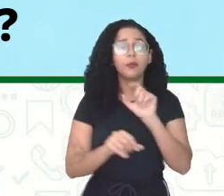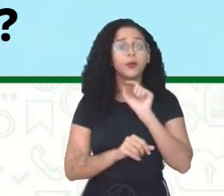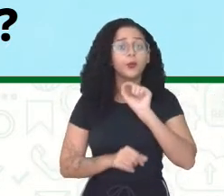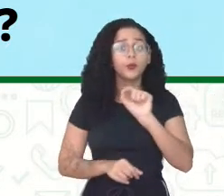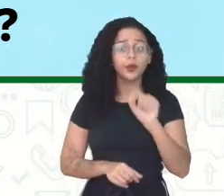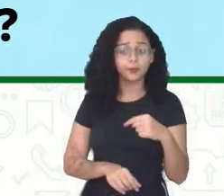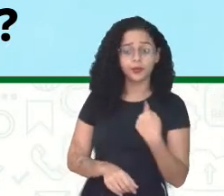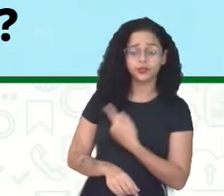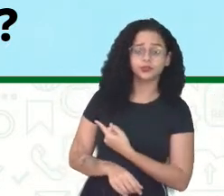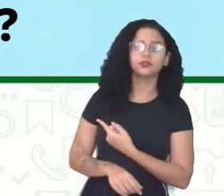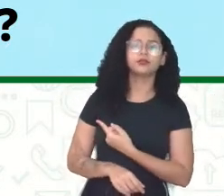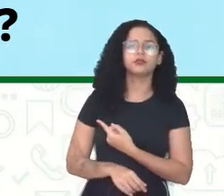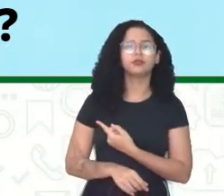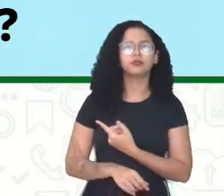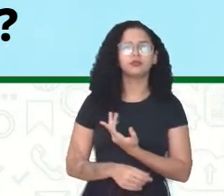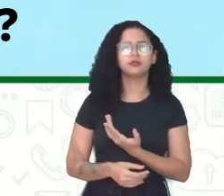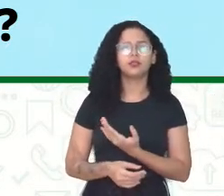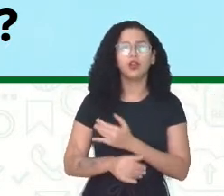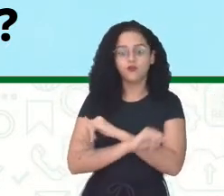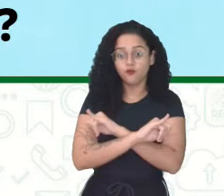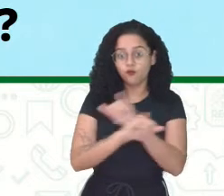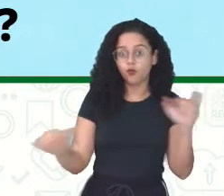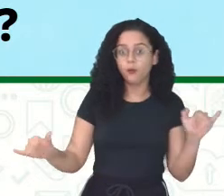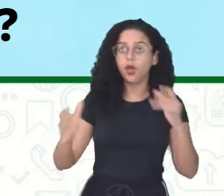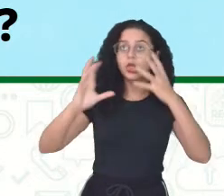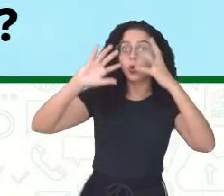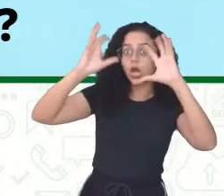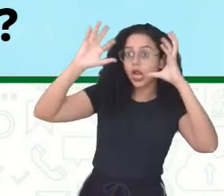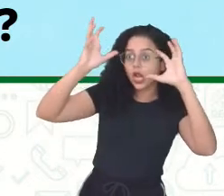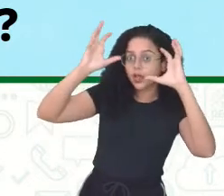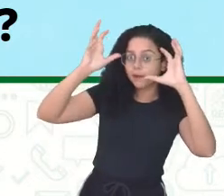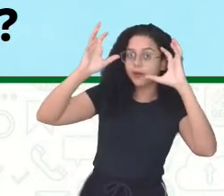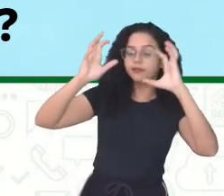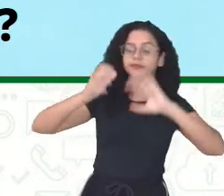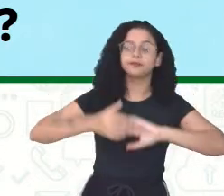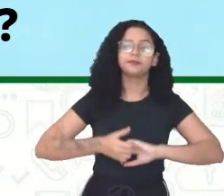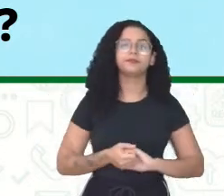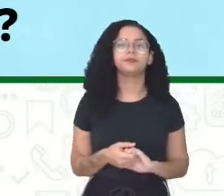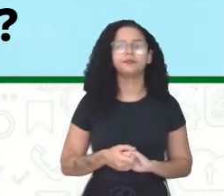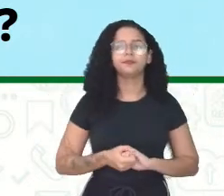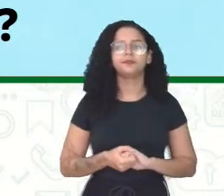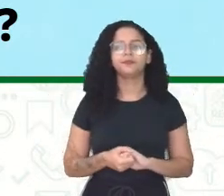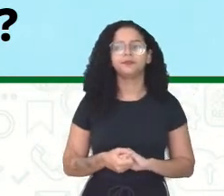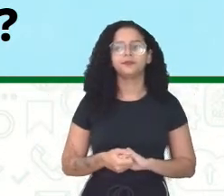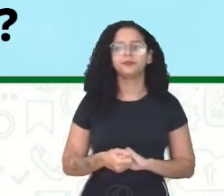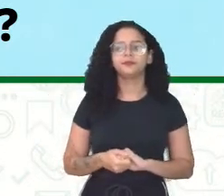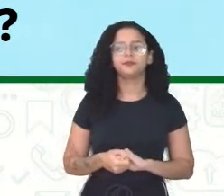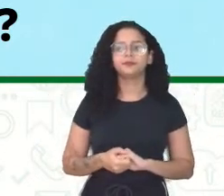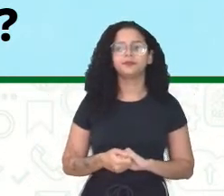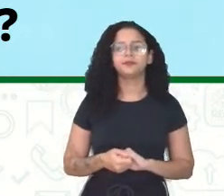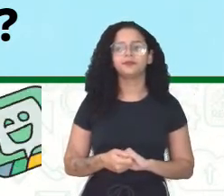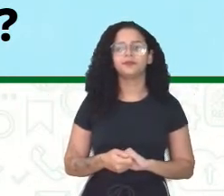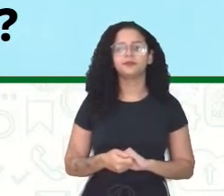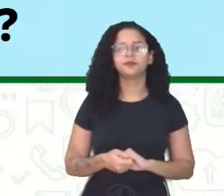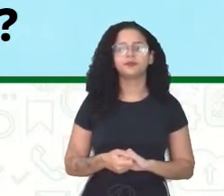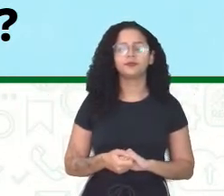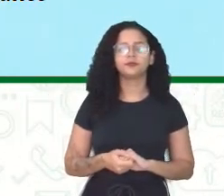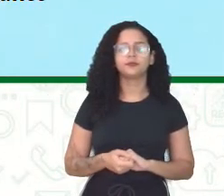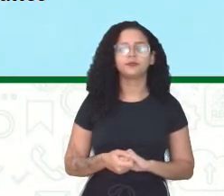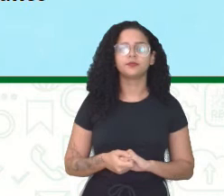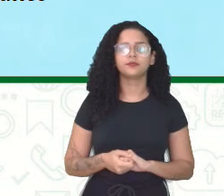gente? Ele está informando a temperatura, não é isso? Então, o que ele informa? A